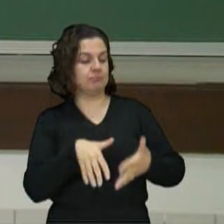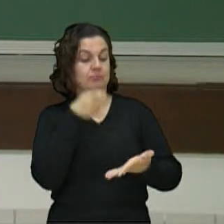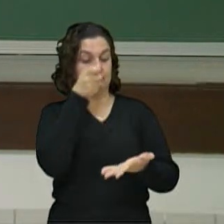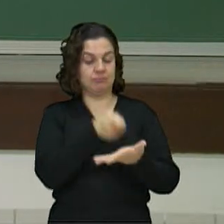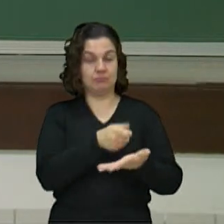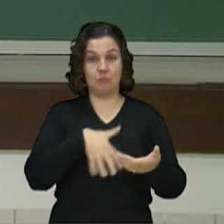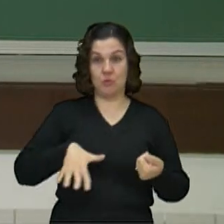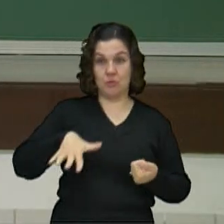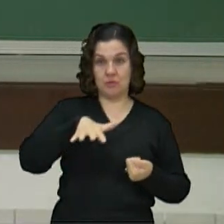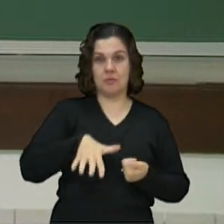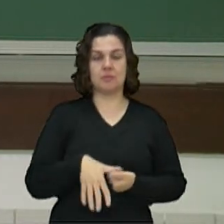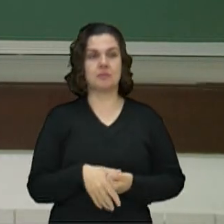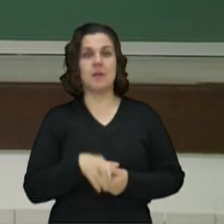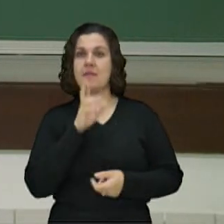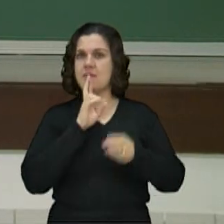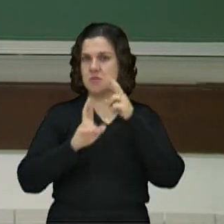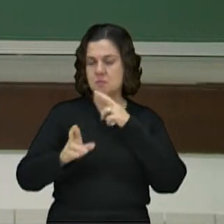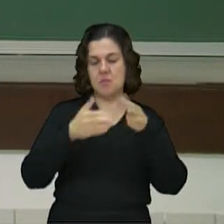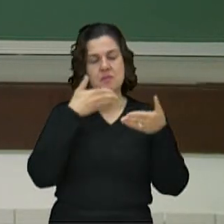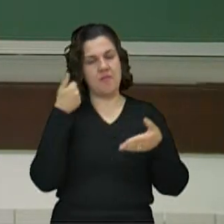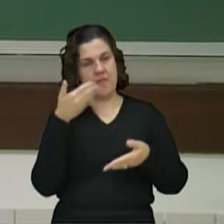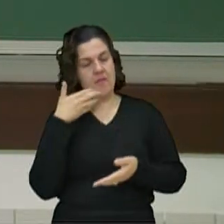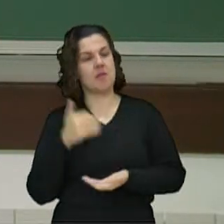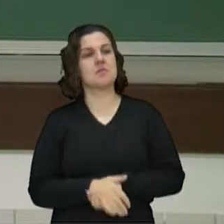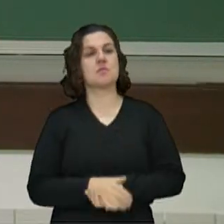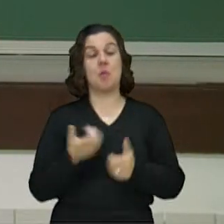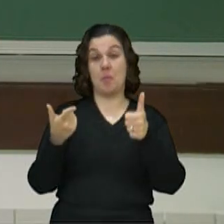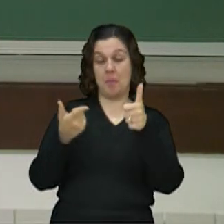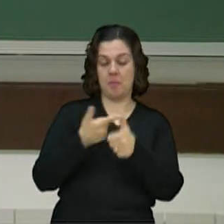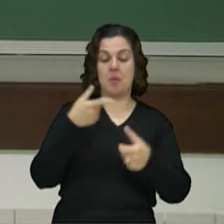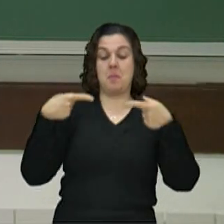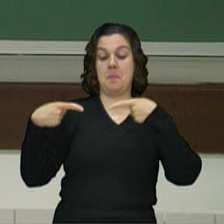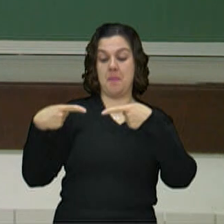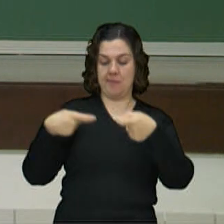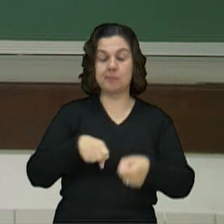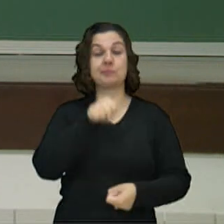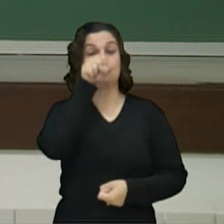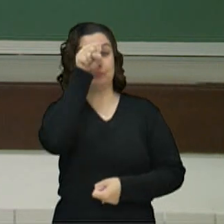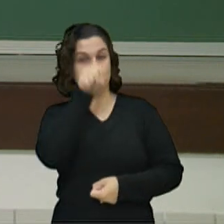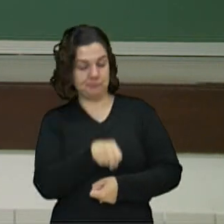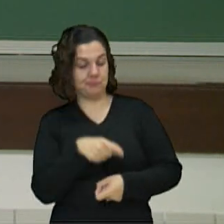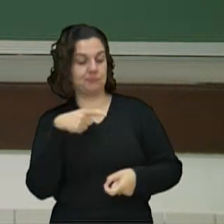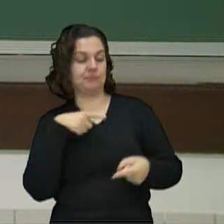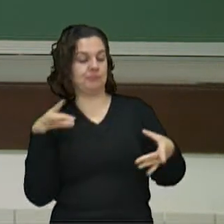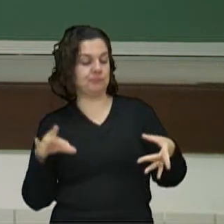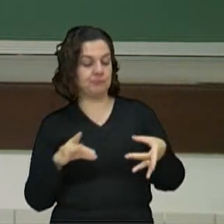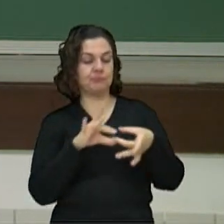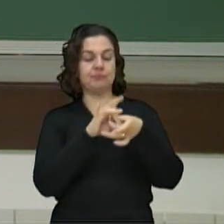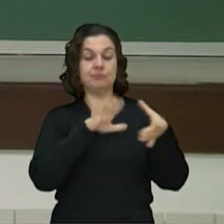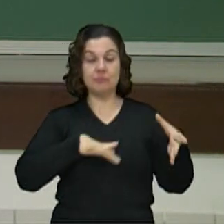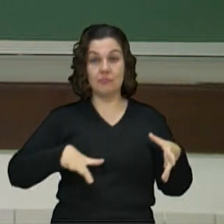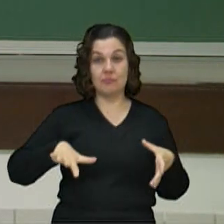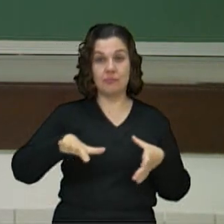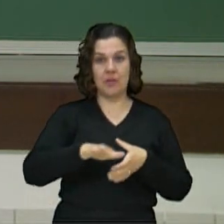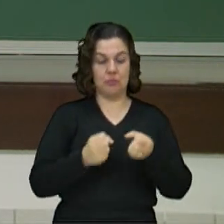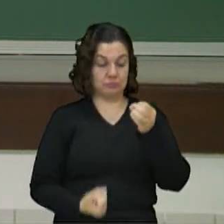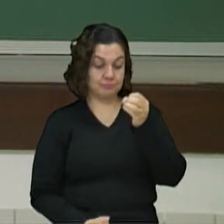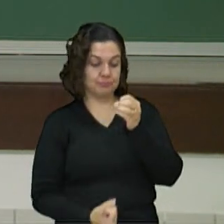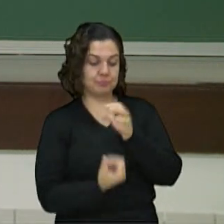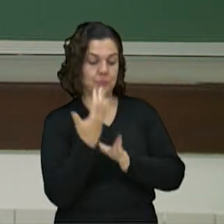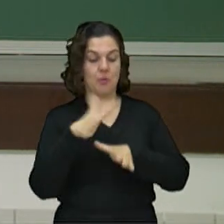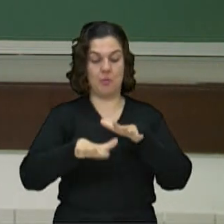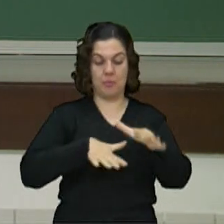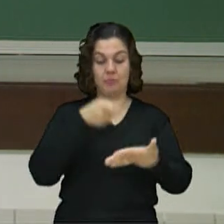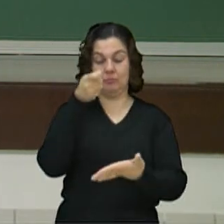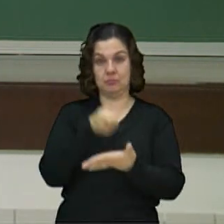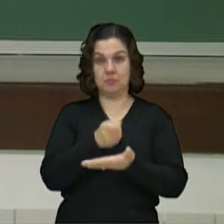governo totalitário. Questões tranquilas, então, a Primeira Guerra Mundial tem sim a ver, está nesse cenário do surgimento de